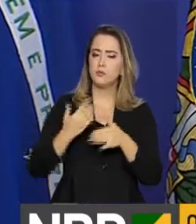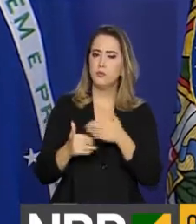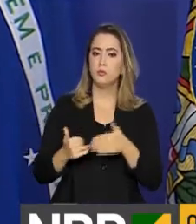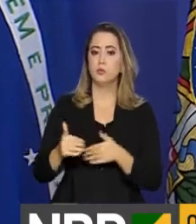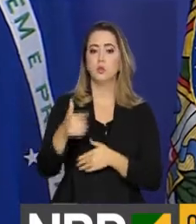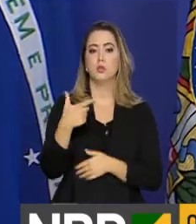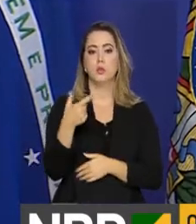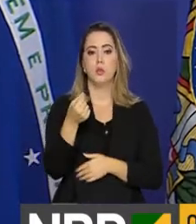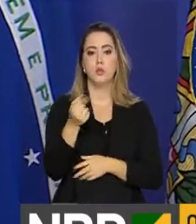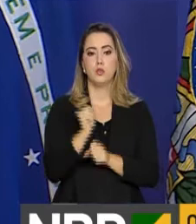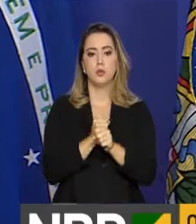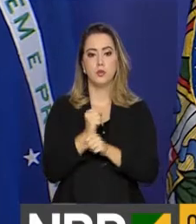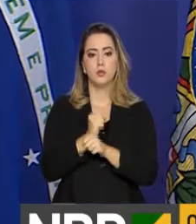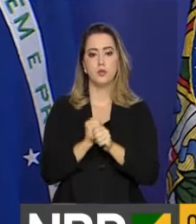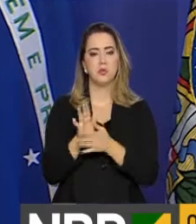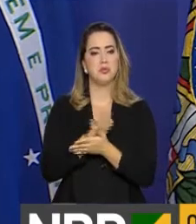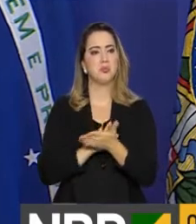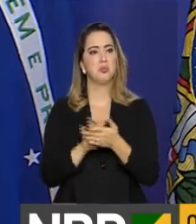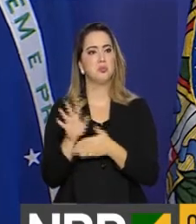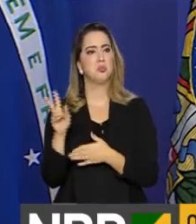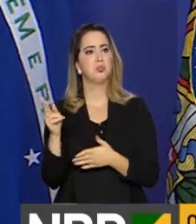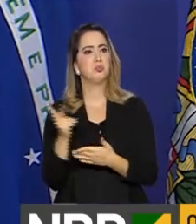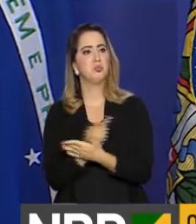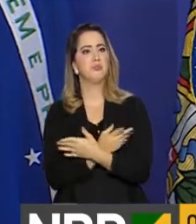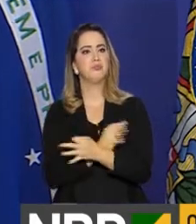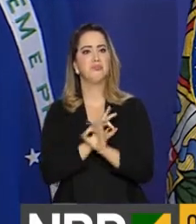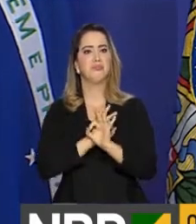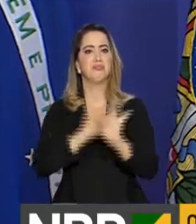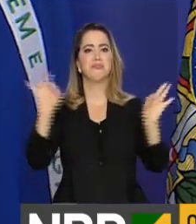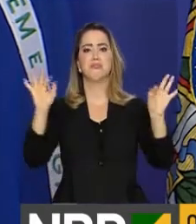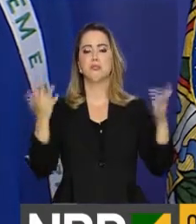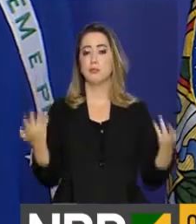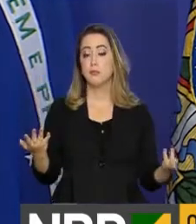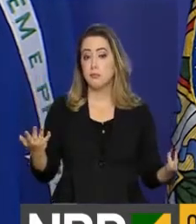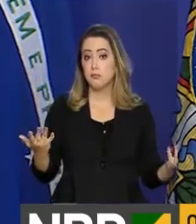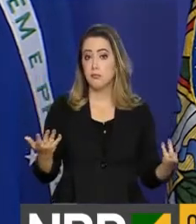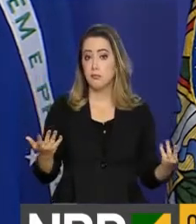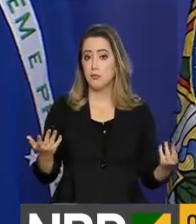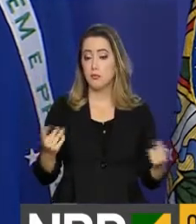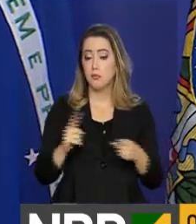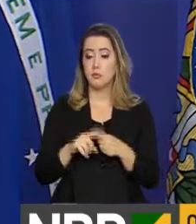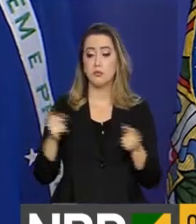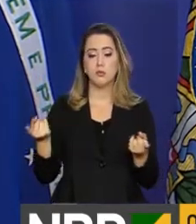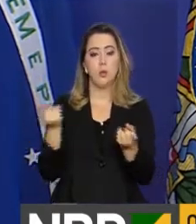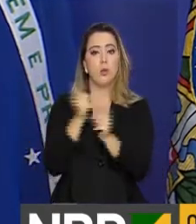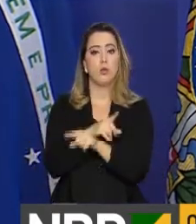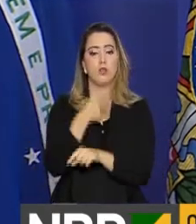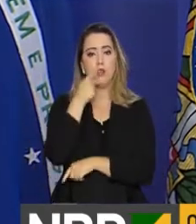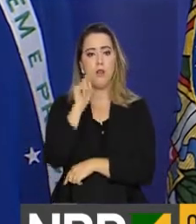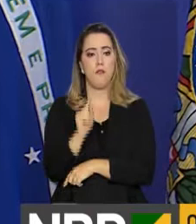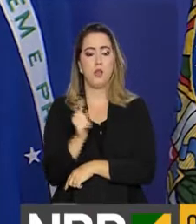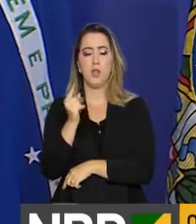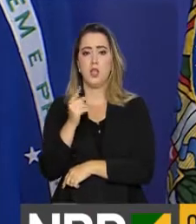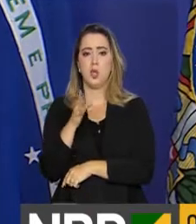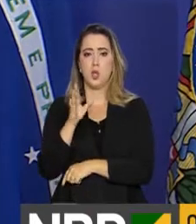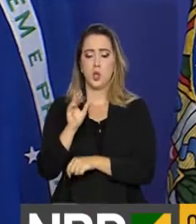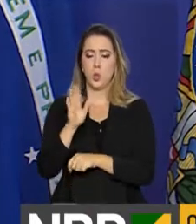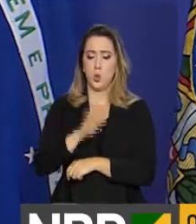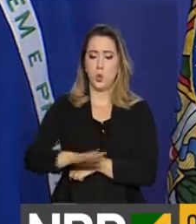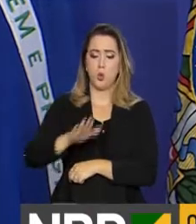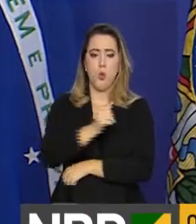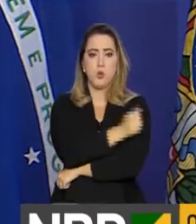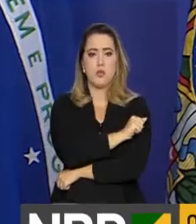20 anos e nada da reforma do ensino médio ao contrário o que se dizia que os estudantes do 1º grau 2º grau e tinham